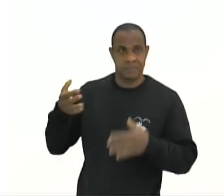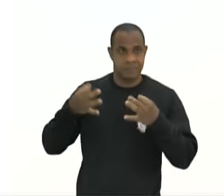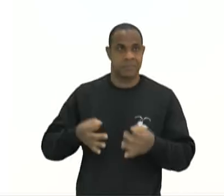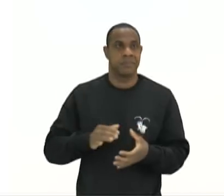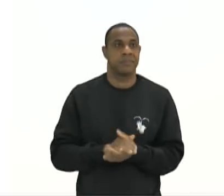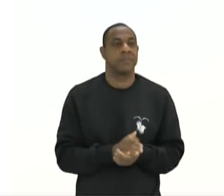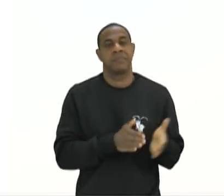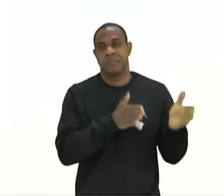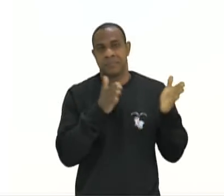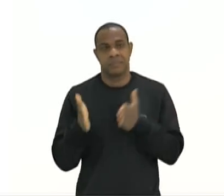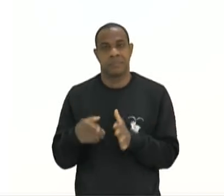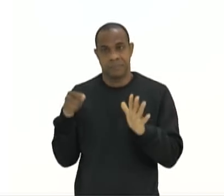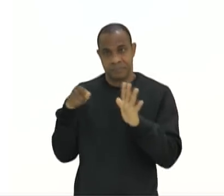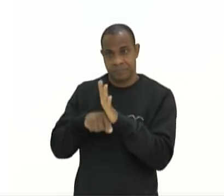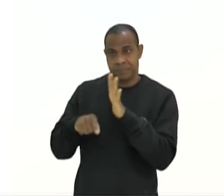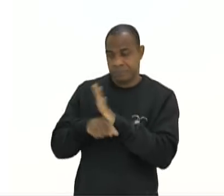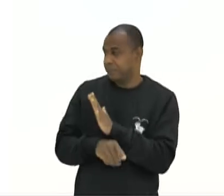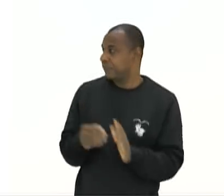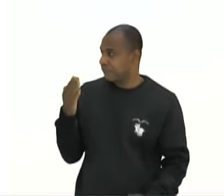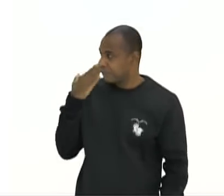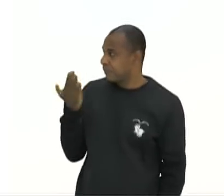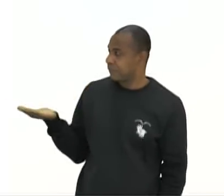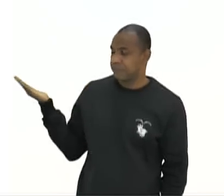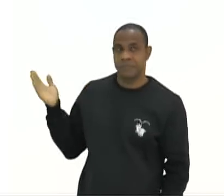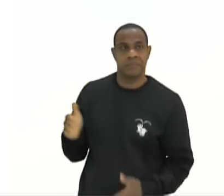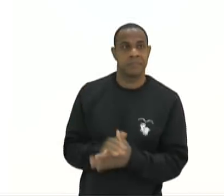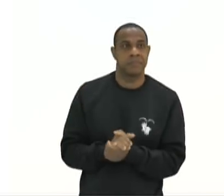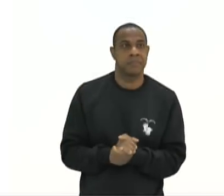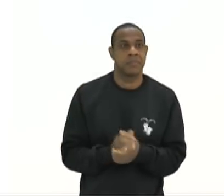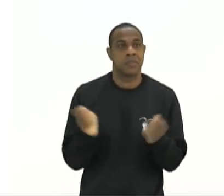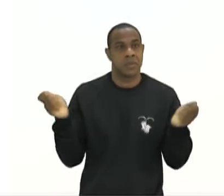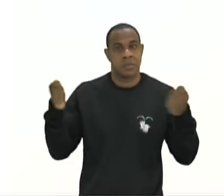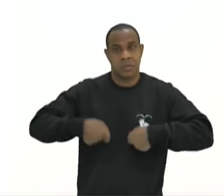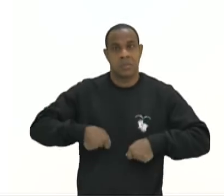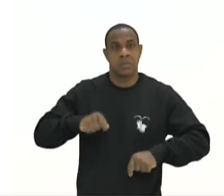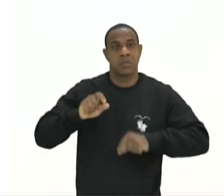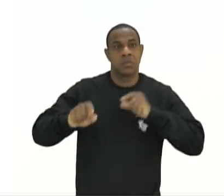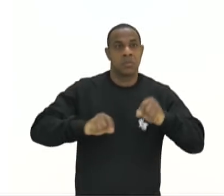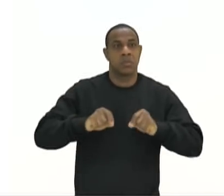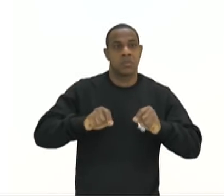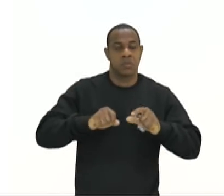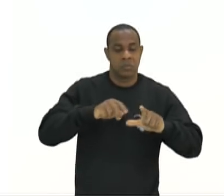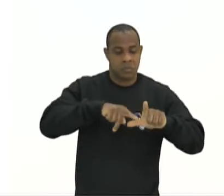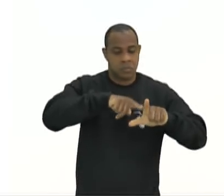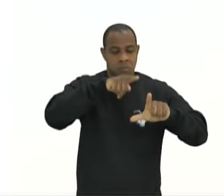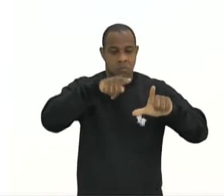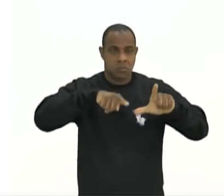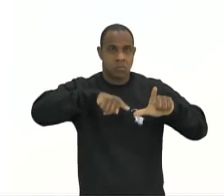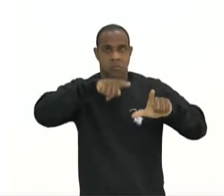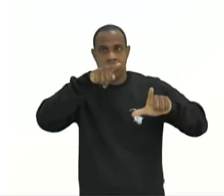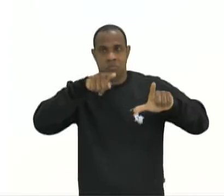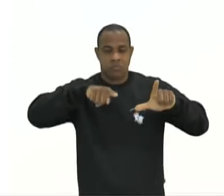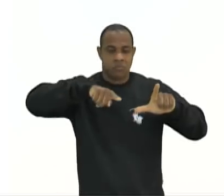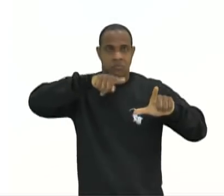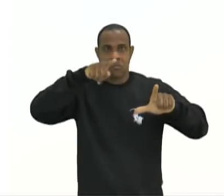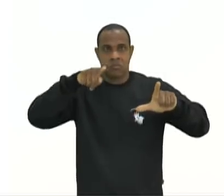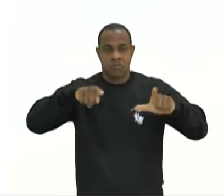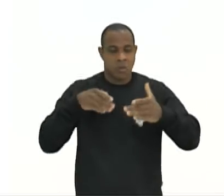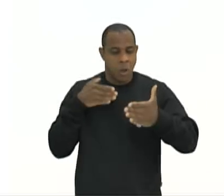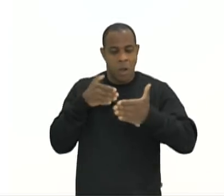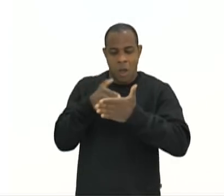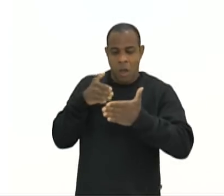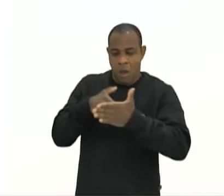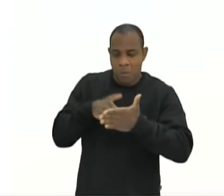próxima tela, temos aqui mais um quiz. A capacidade de uma onda contornar